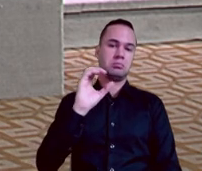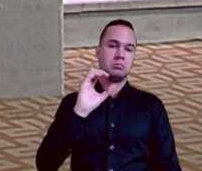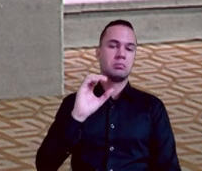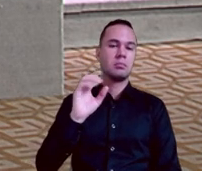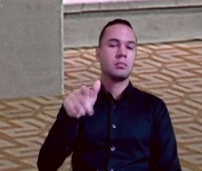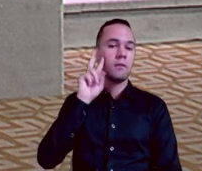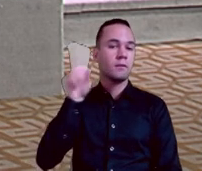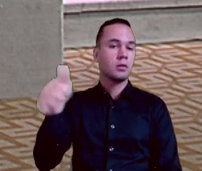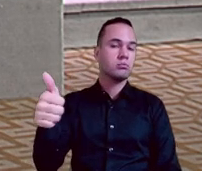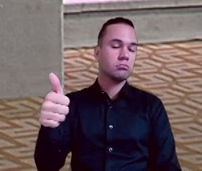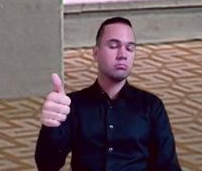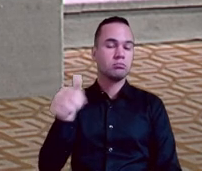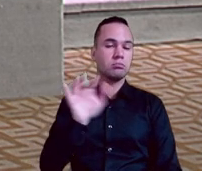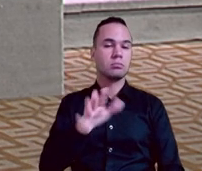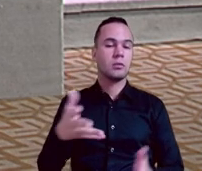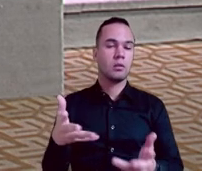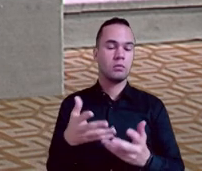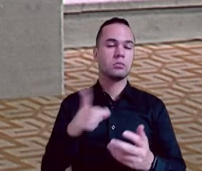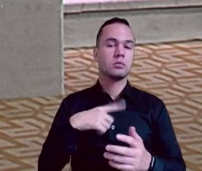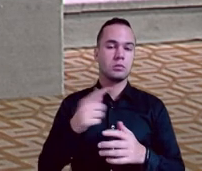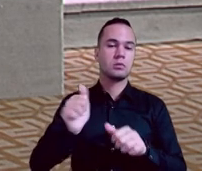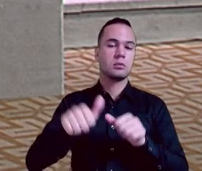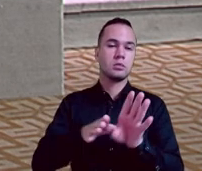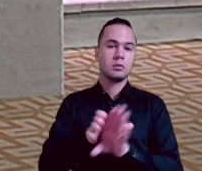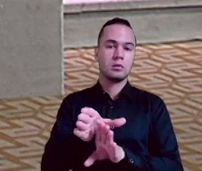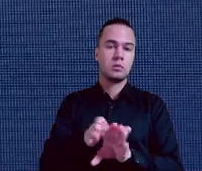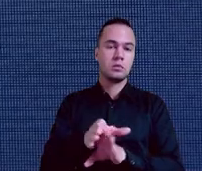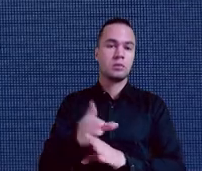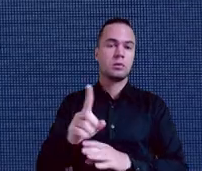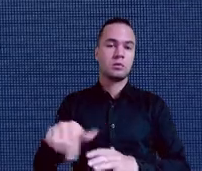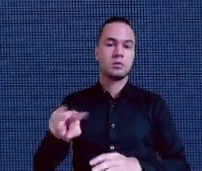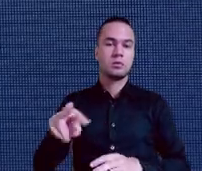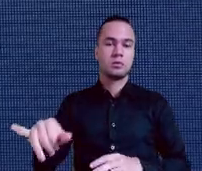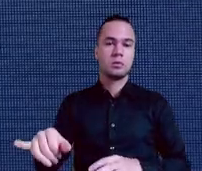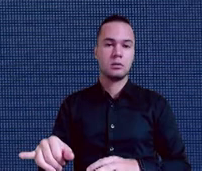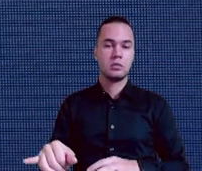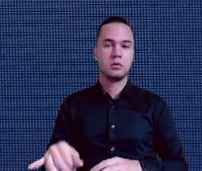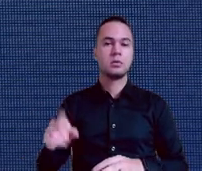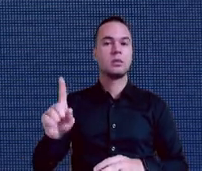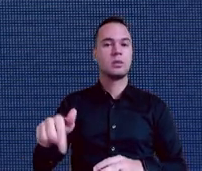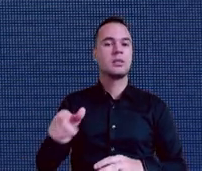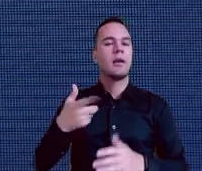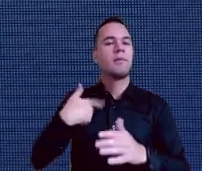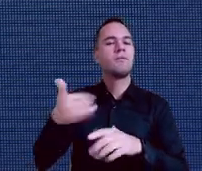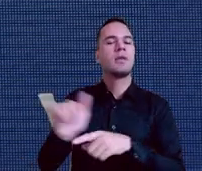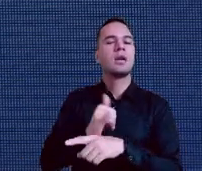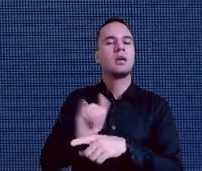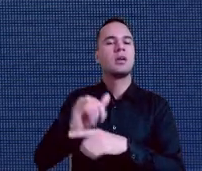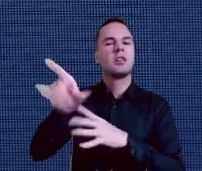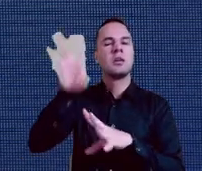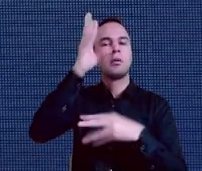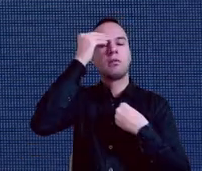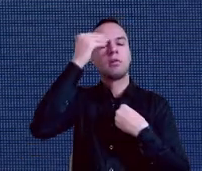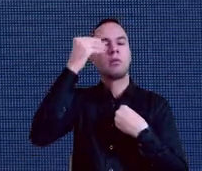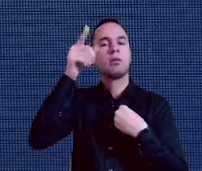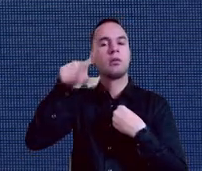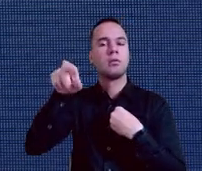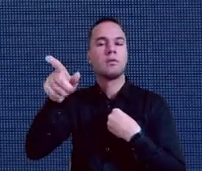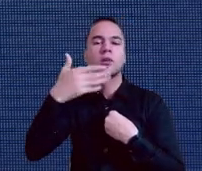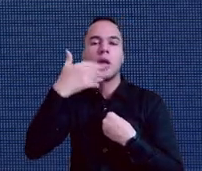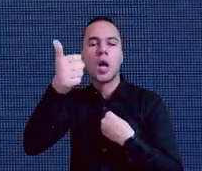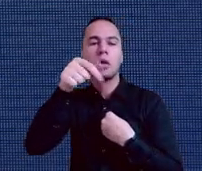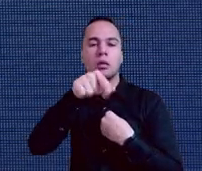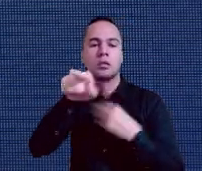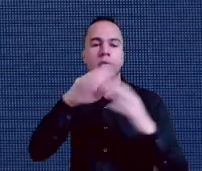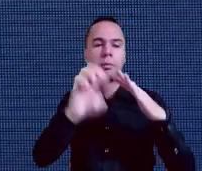agora que teve esse ajuste de velhotion todo mundo vai ter que crescer trazer eficiência para quais vão ser as Melhores companhias para